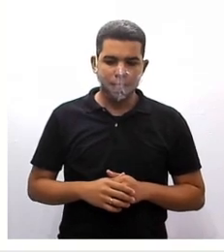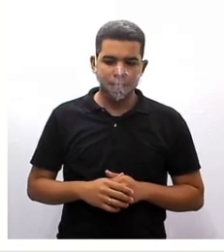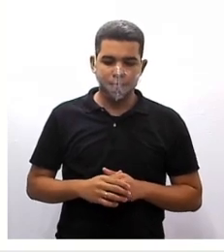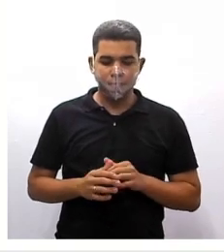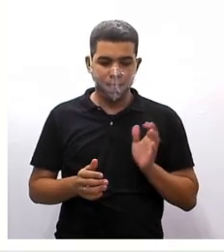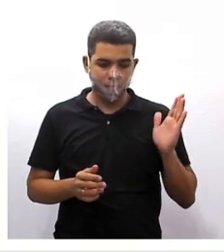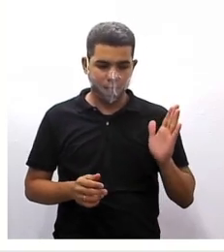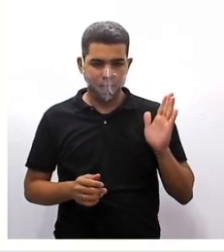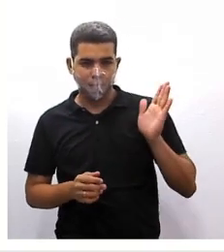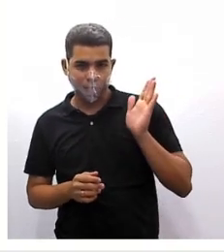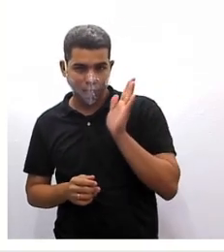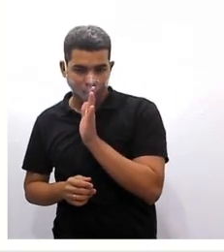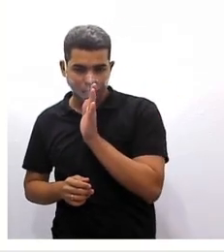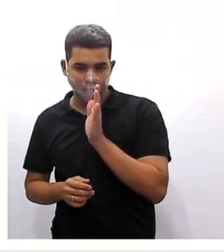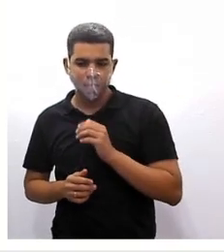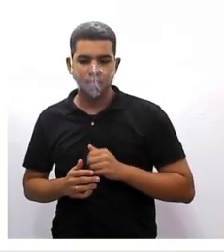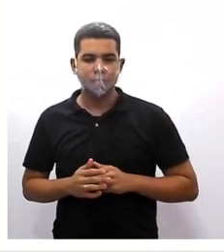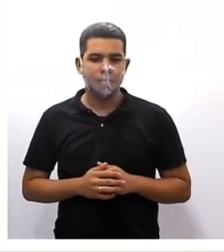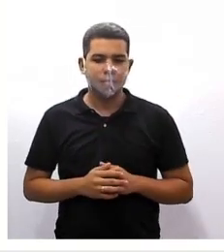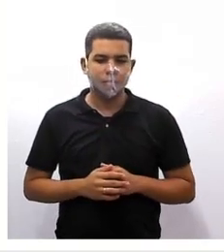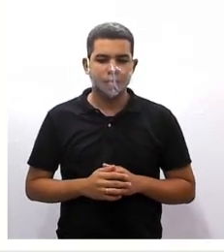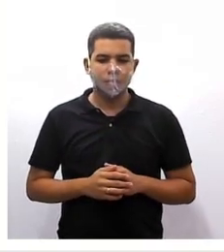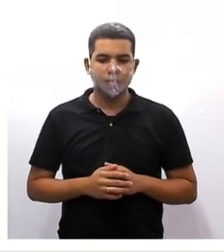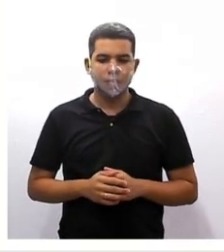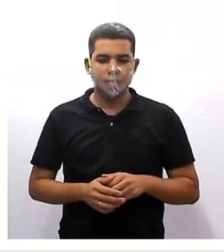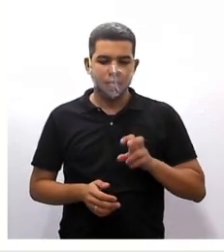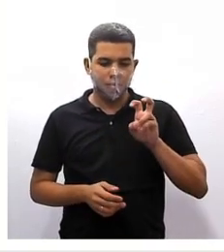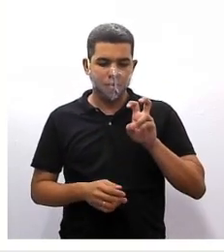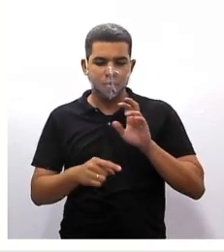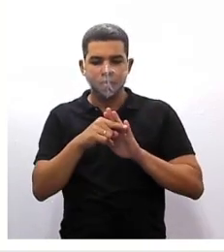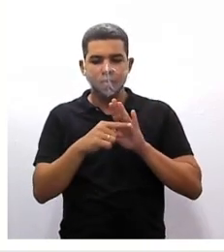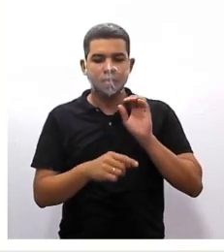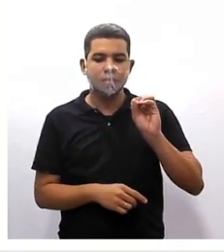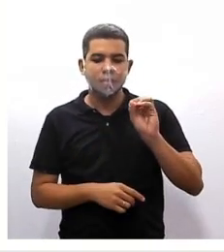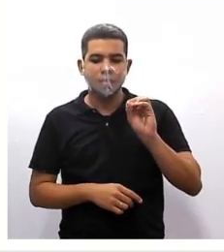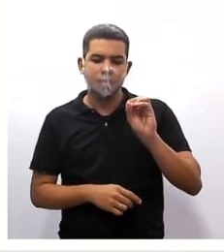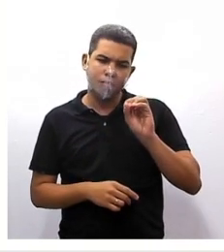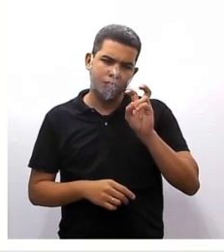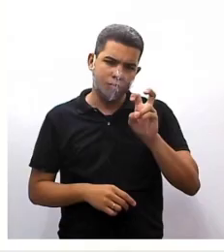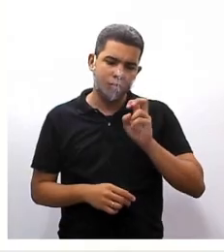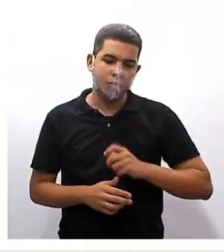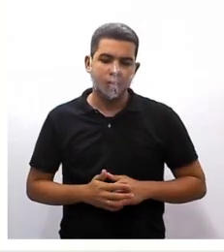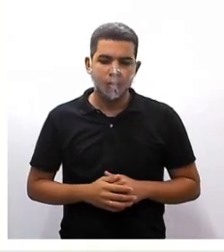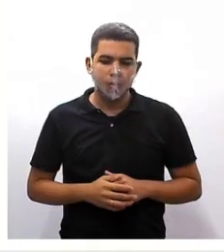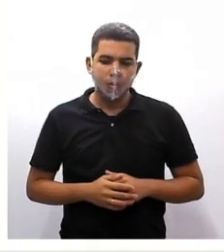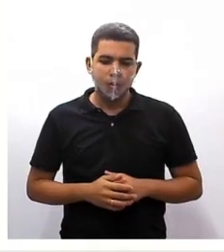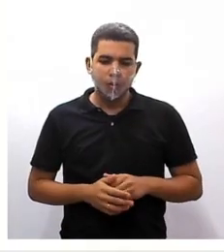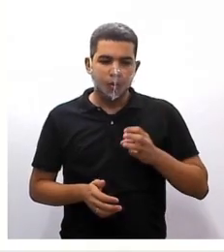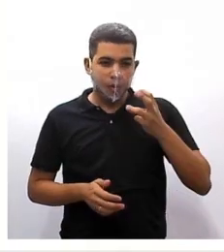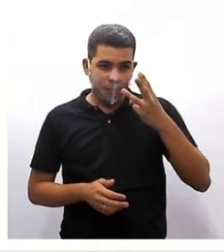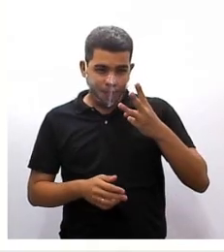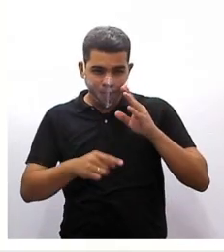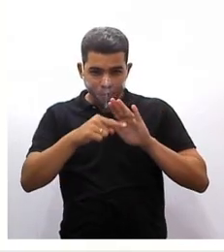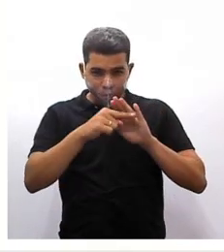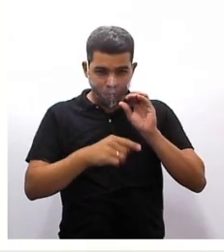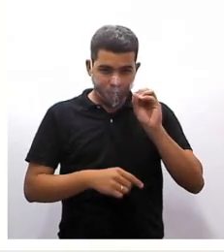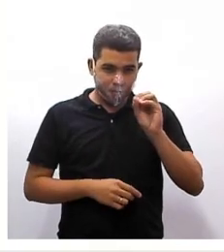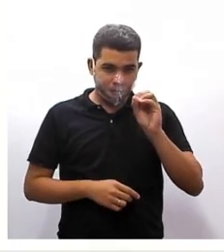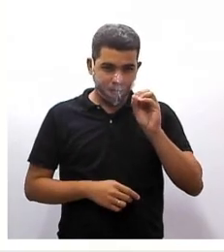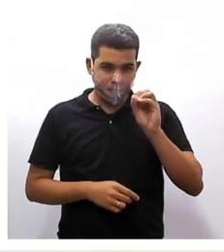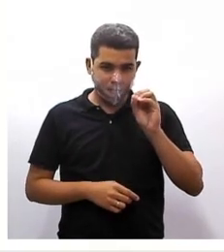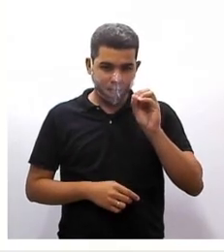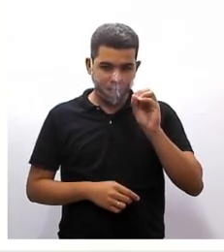para a esquerda. 5 menos 0 dá quanto? 5. Agora, 3 menos